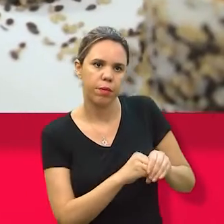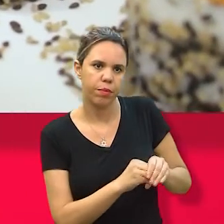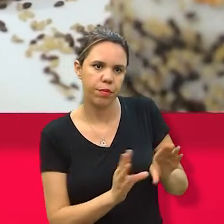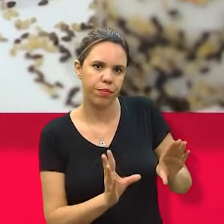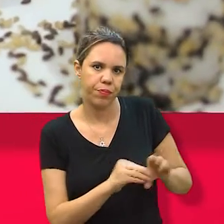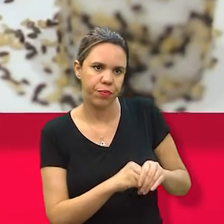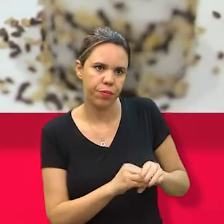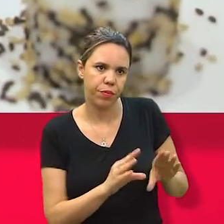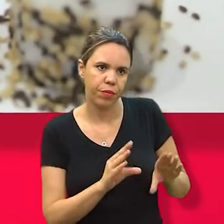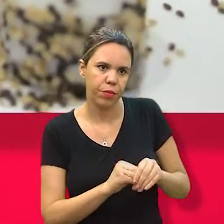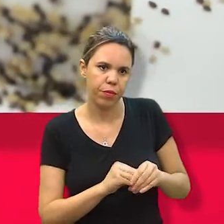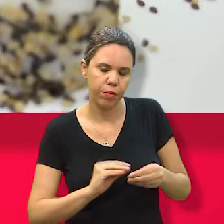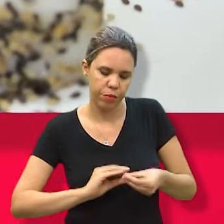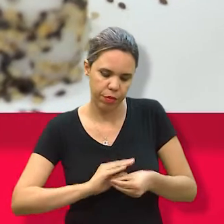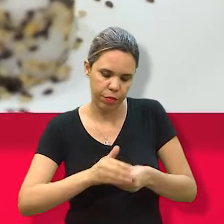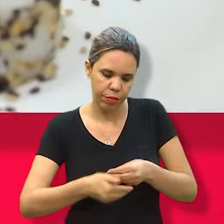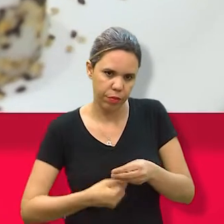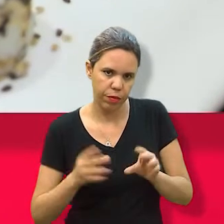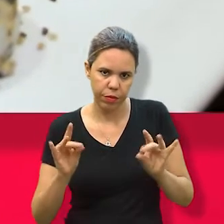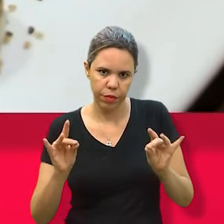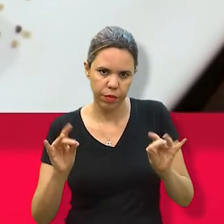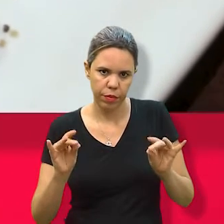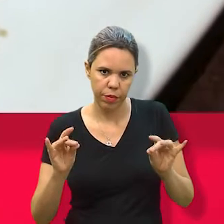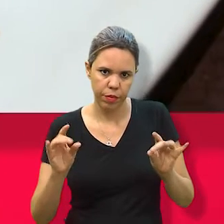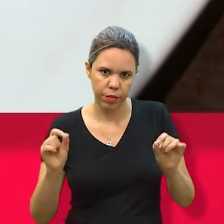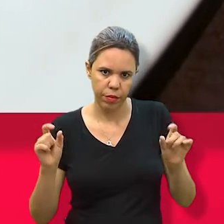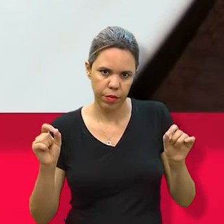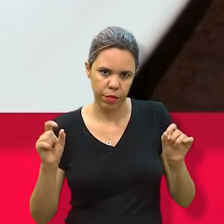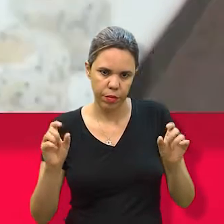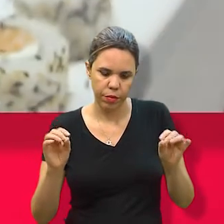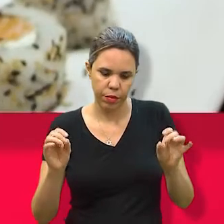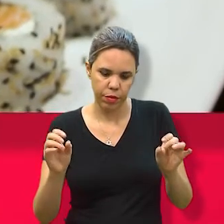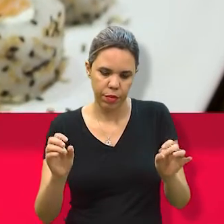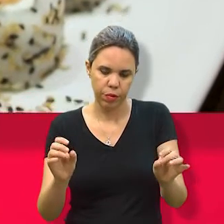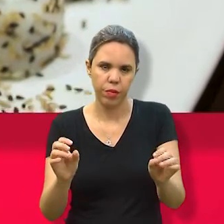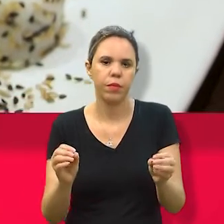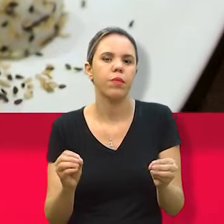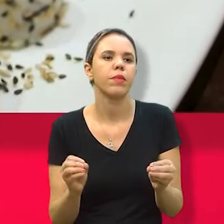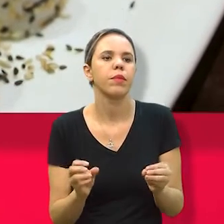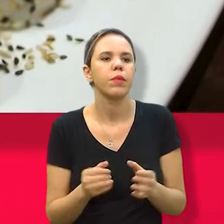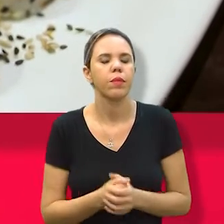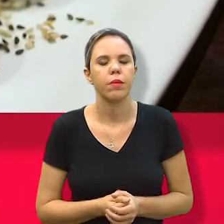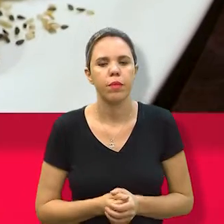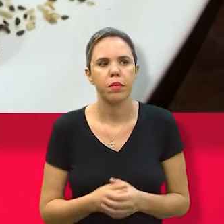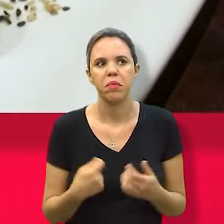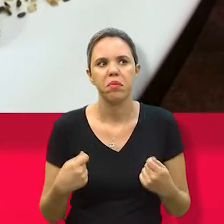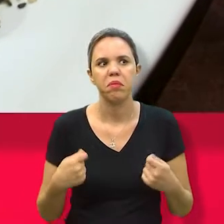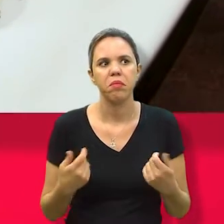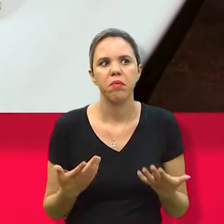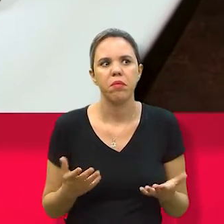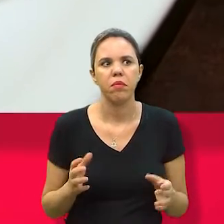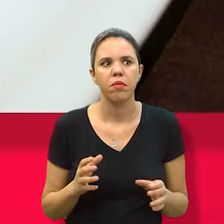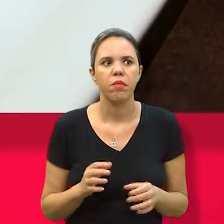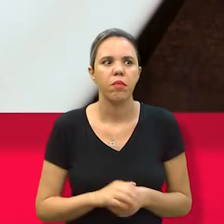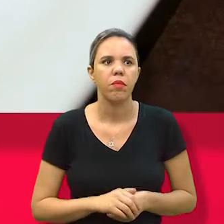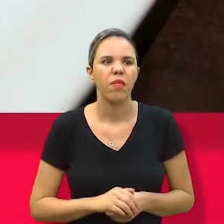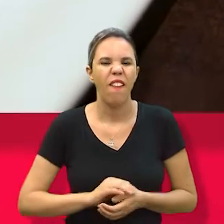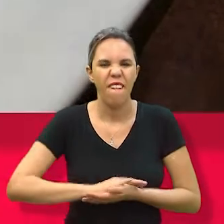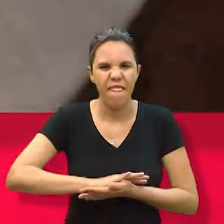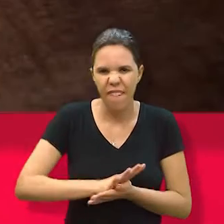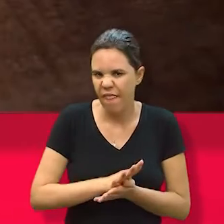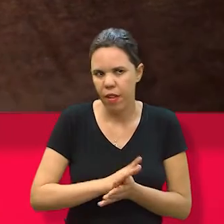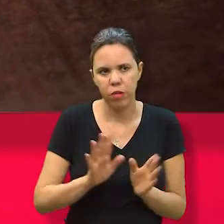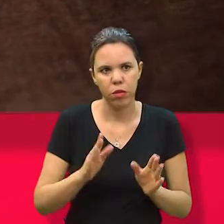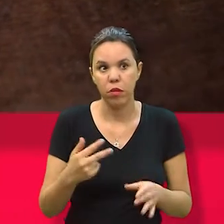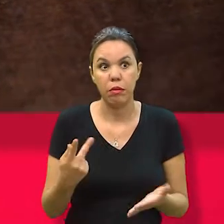a gente vai quando o arroz e espalhando com a ponta dos dedos Oi e aí a gente não precisa pressionar